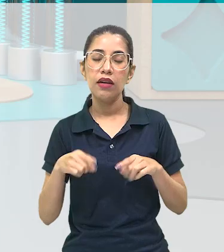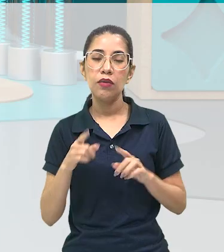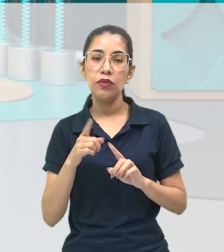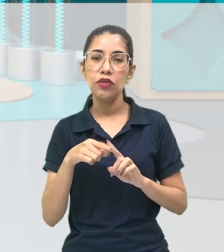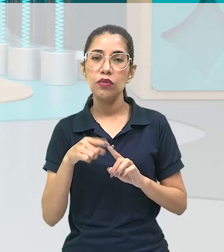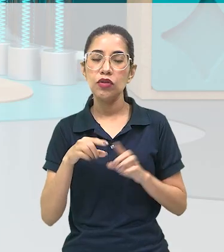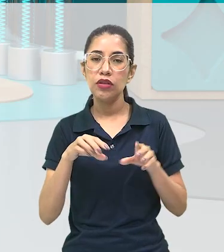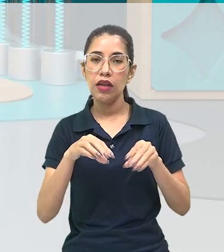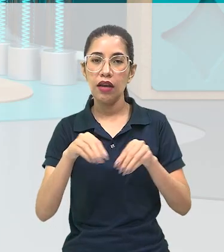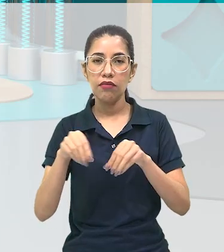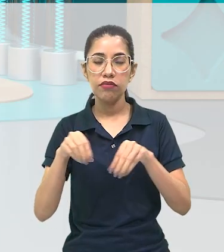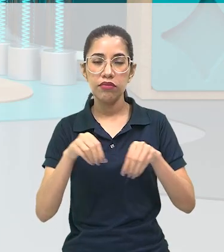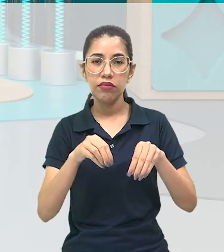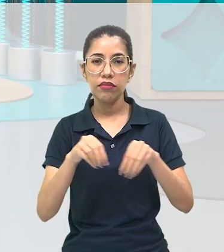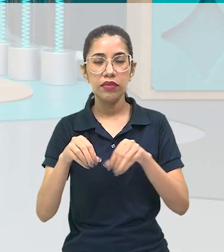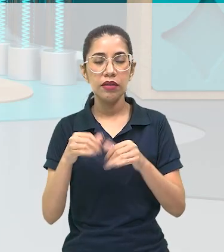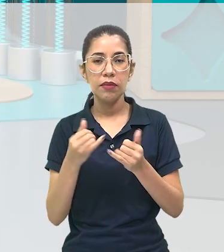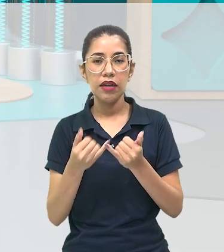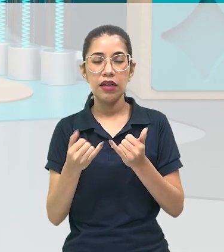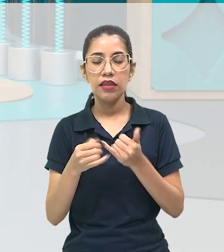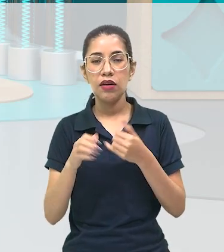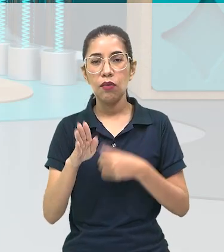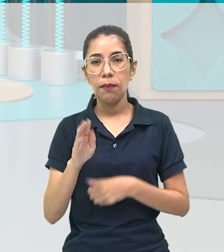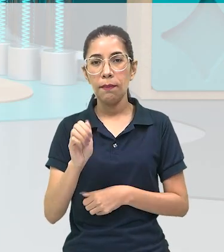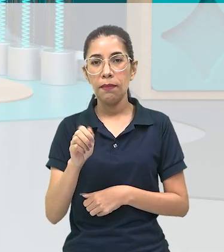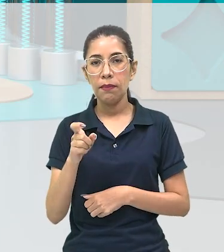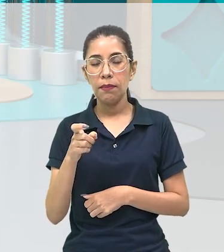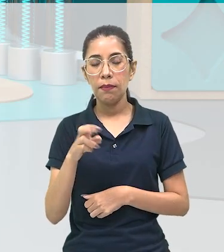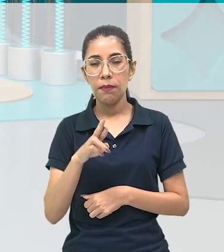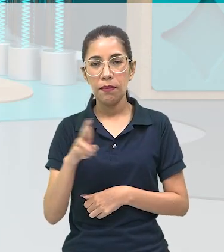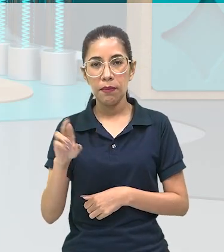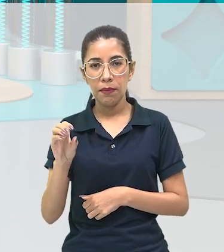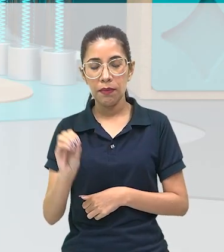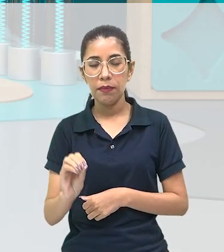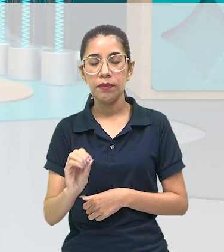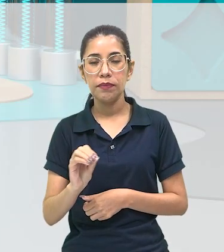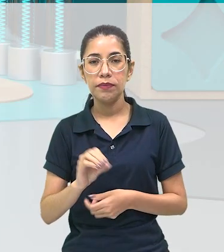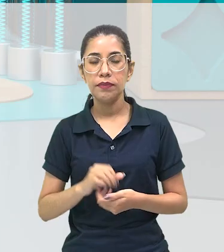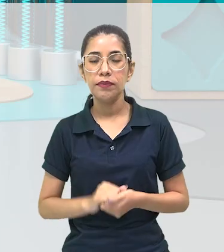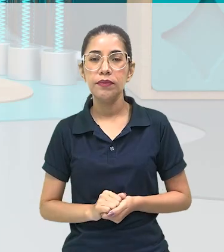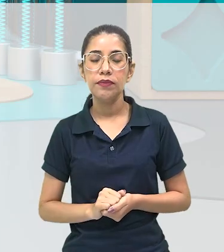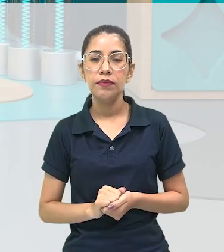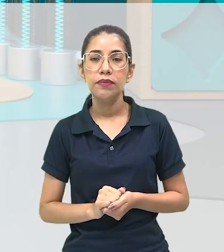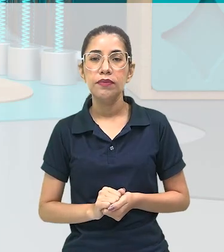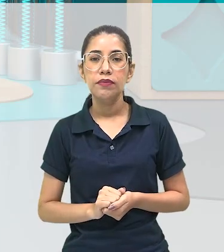de terra muito parecida assim com um barro, né, um barro fino que eles têm lá.